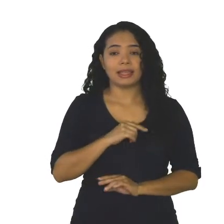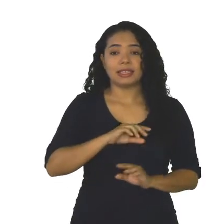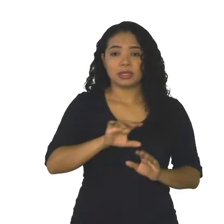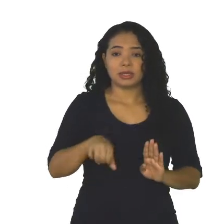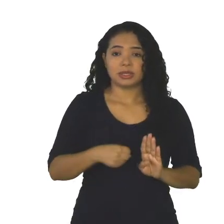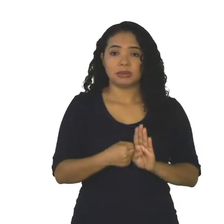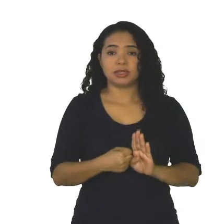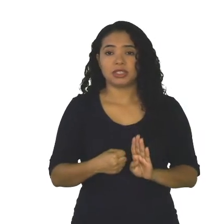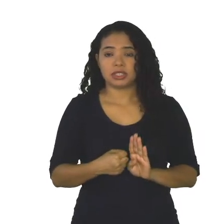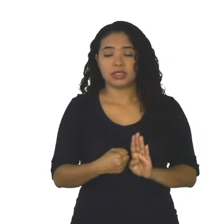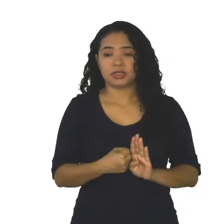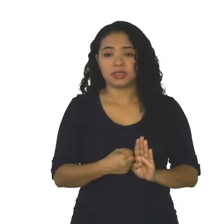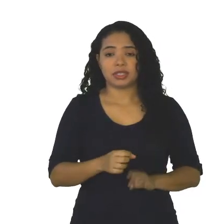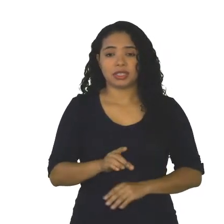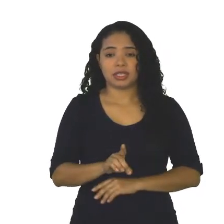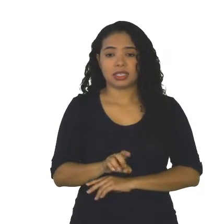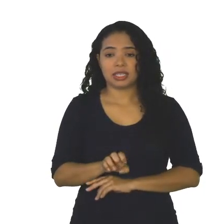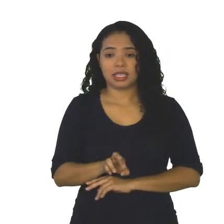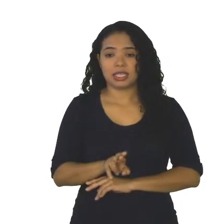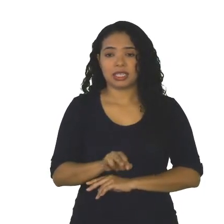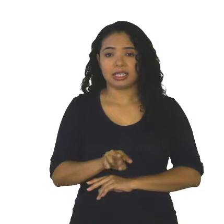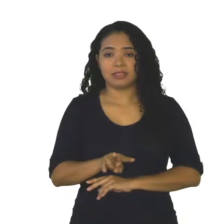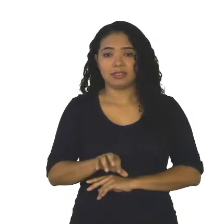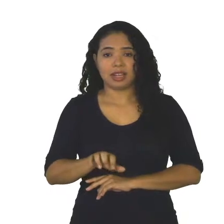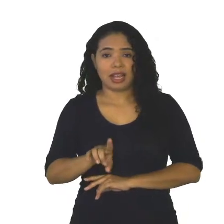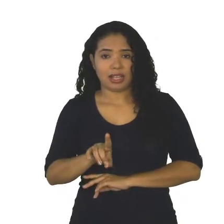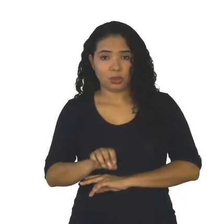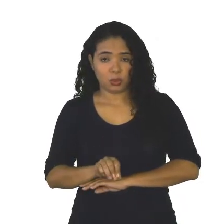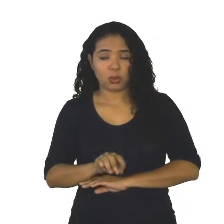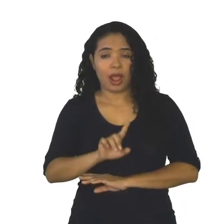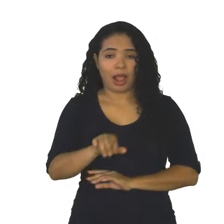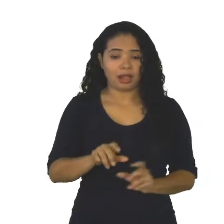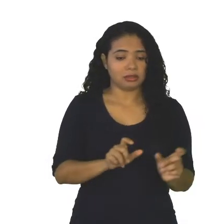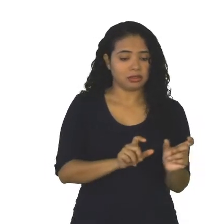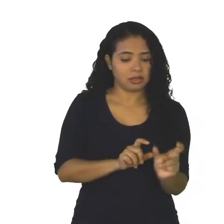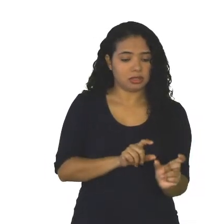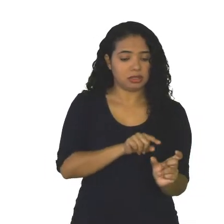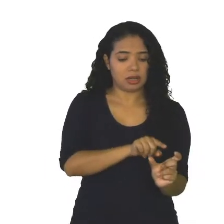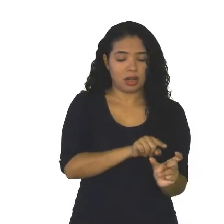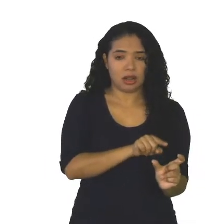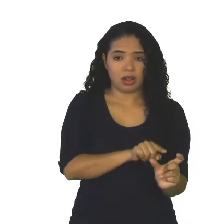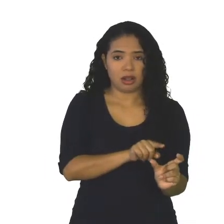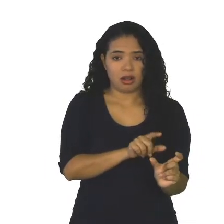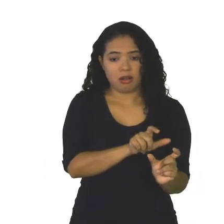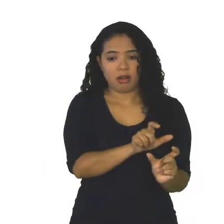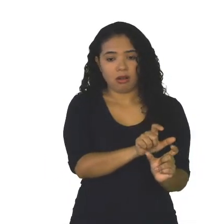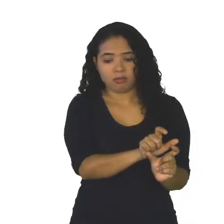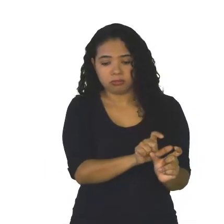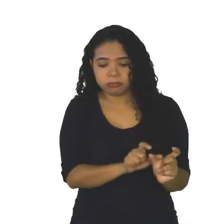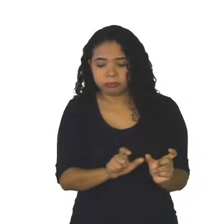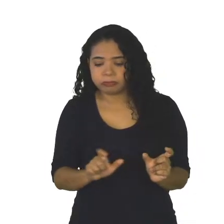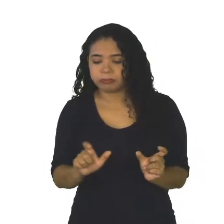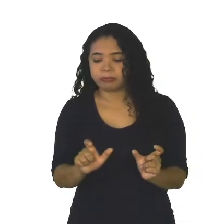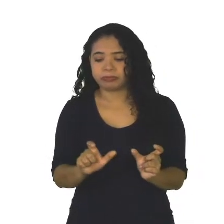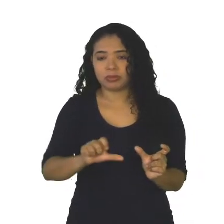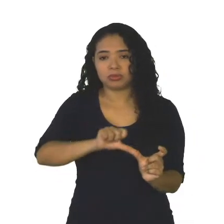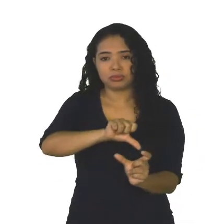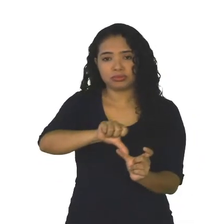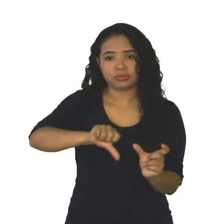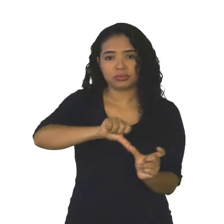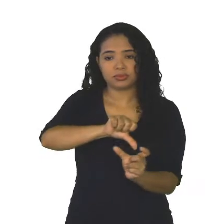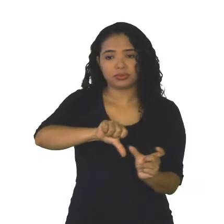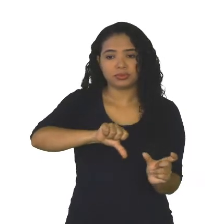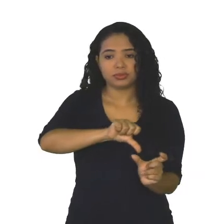derivado, que é o que tem origem em outro já existente na língua. Por exemplo, livraria. Então, a